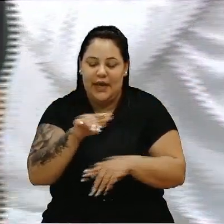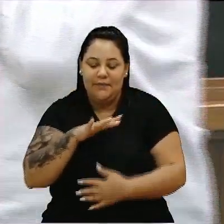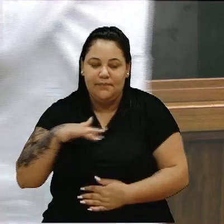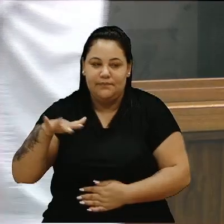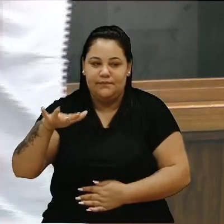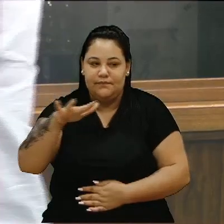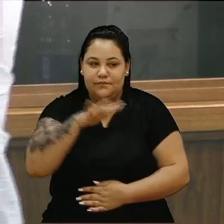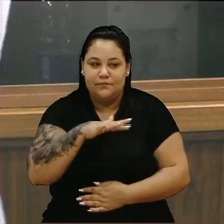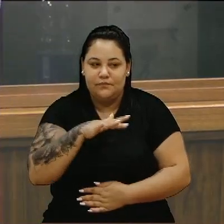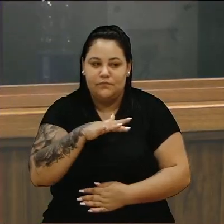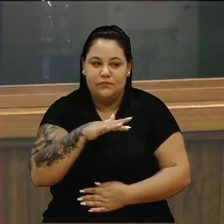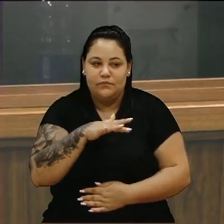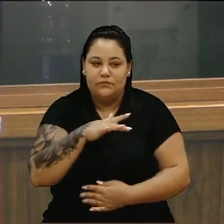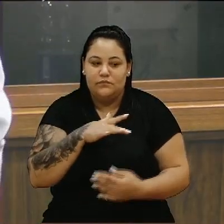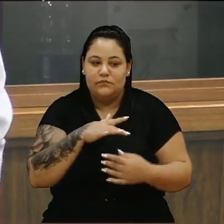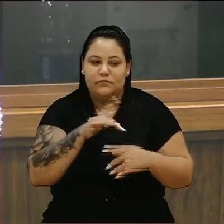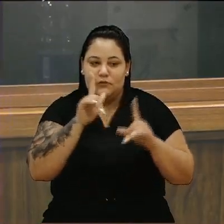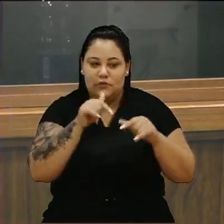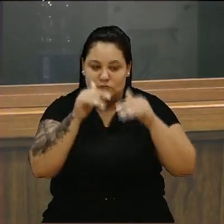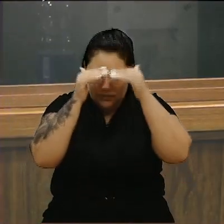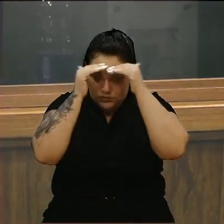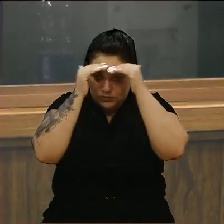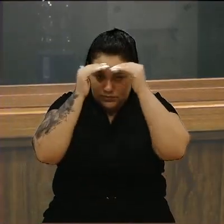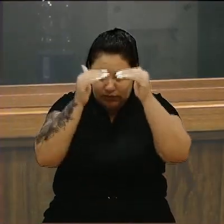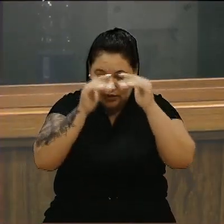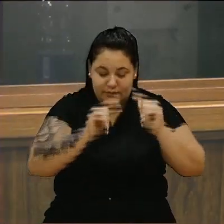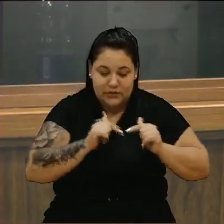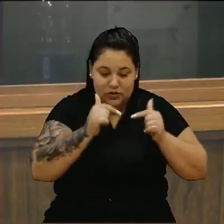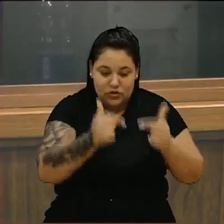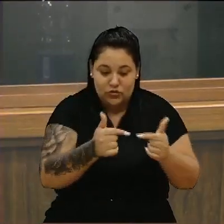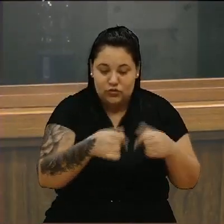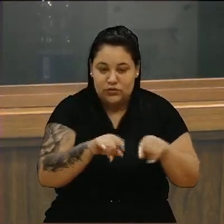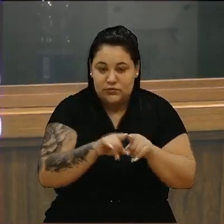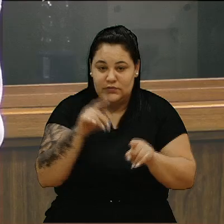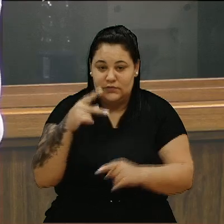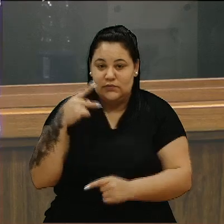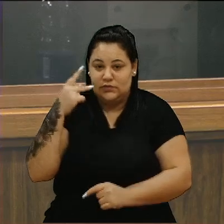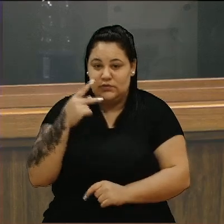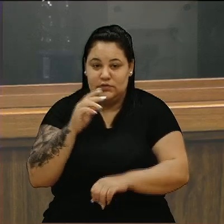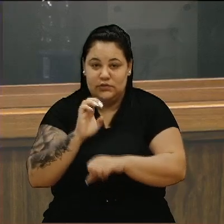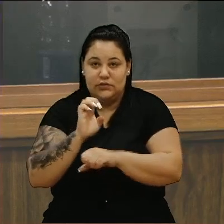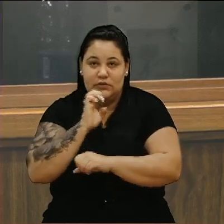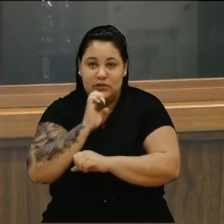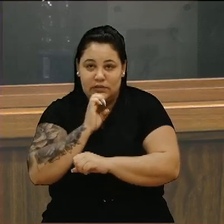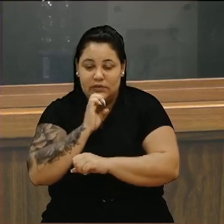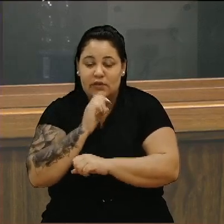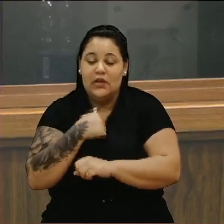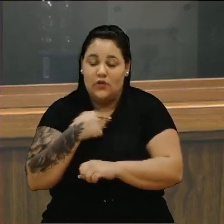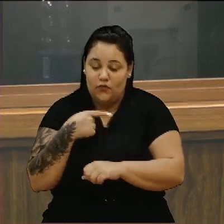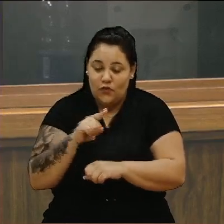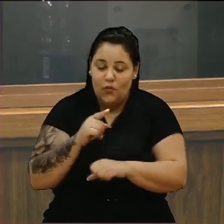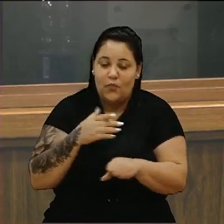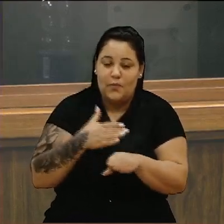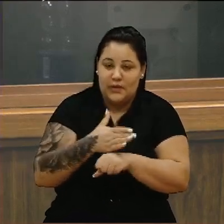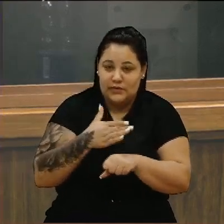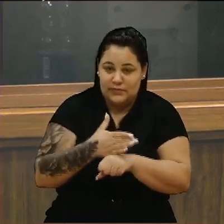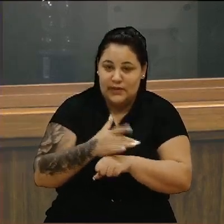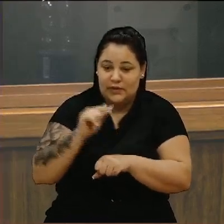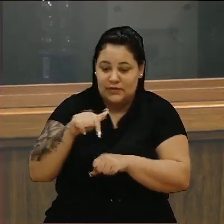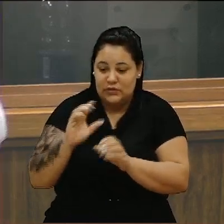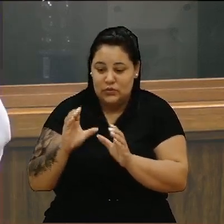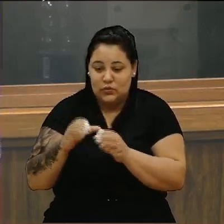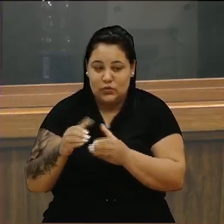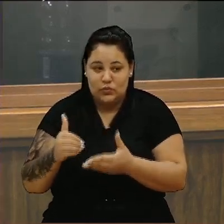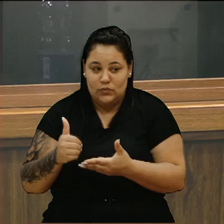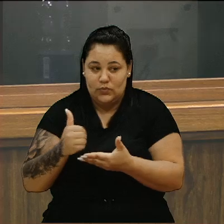Então, louvável essa iniciativa, vereadora Estela, já digo aqui que vou querer participar desta frente,